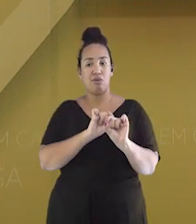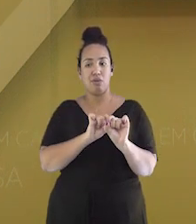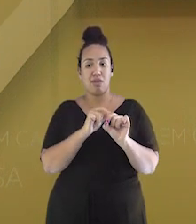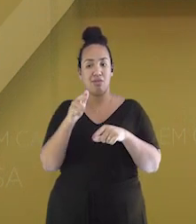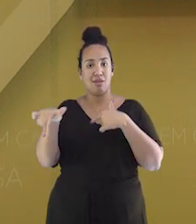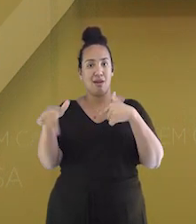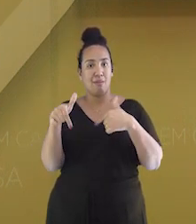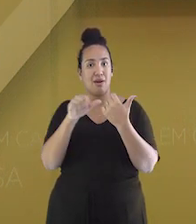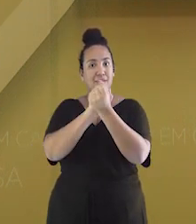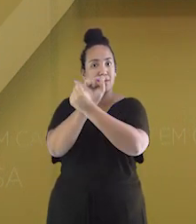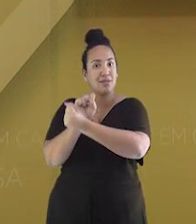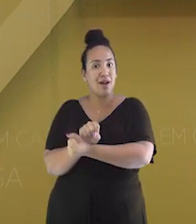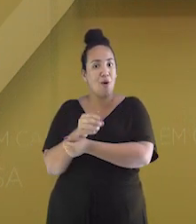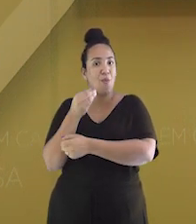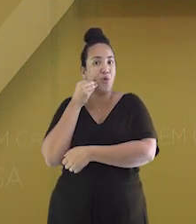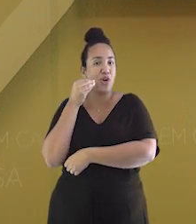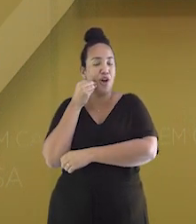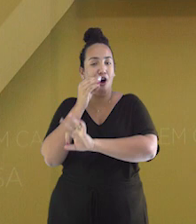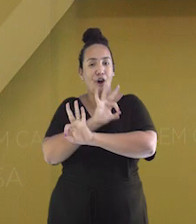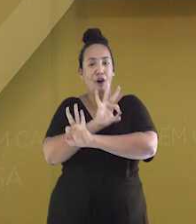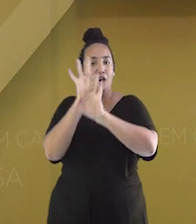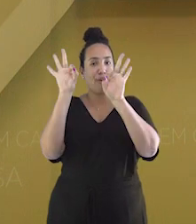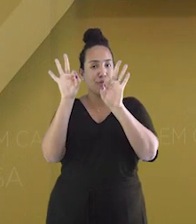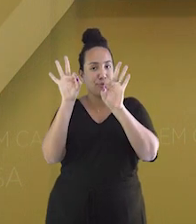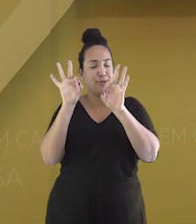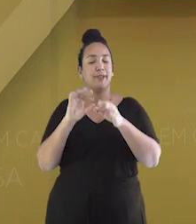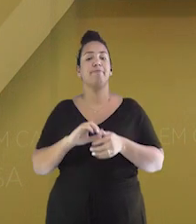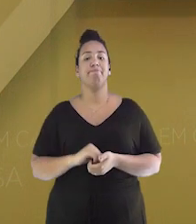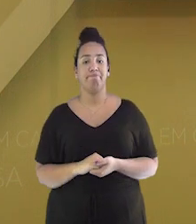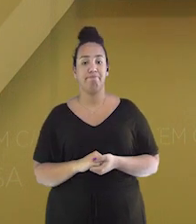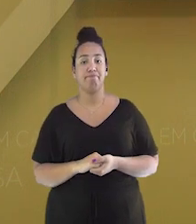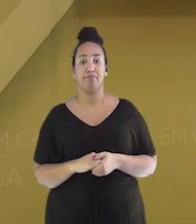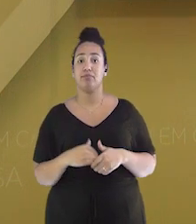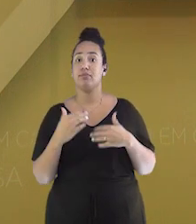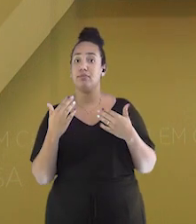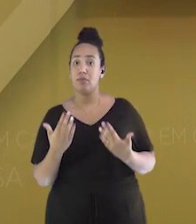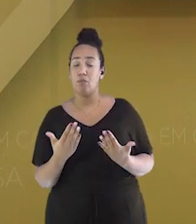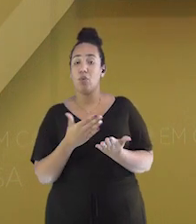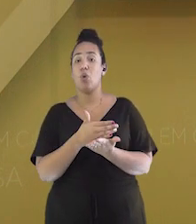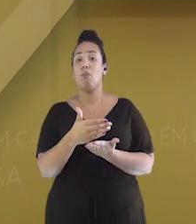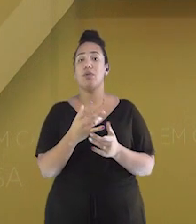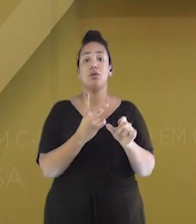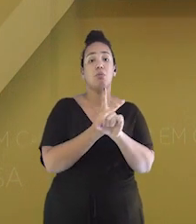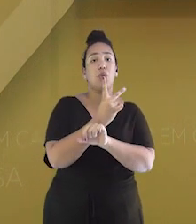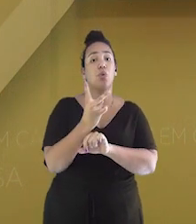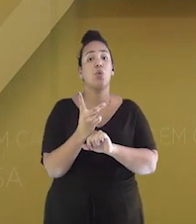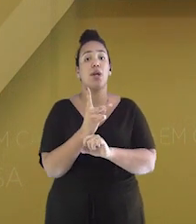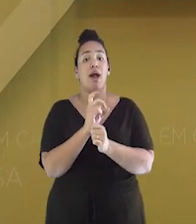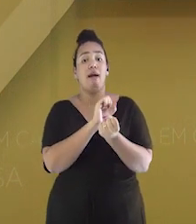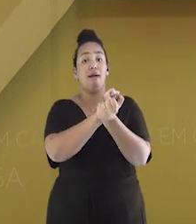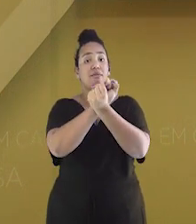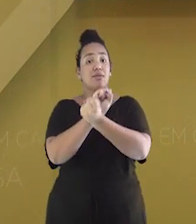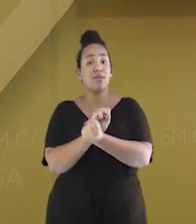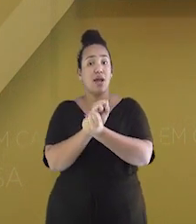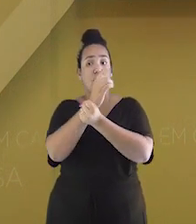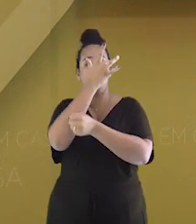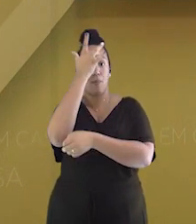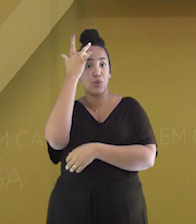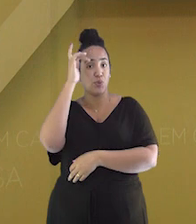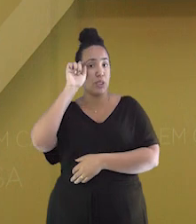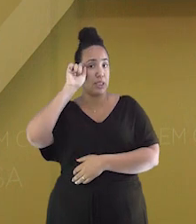ótima alternativa para desenvolver o trabalho escravo. Foi-se em busca, então, de escravos negros, que chegaram